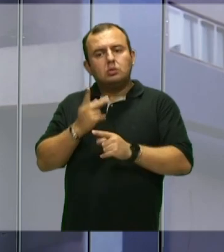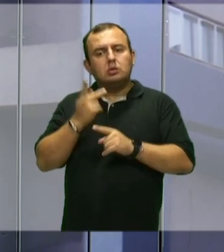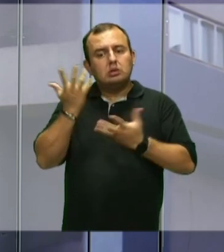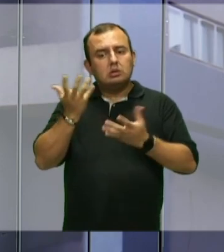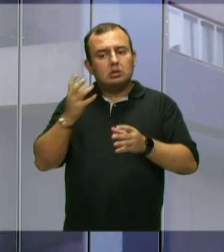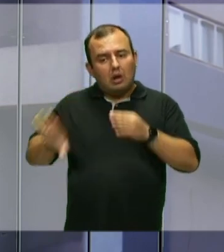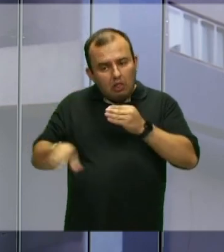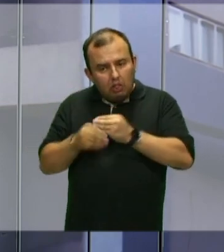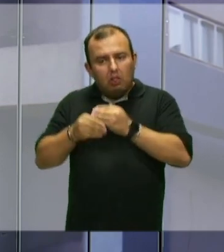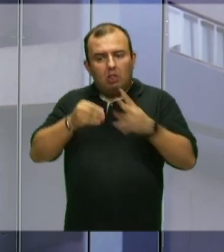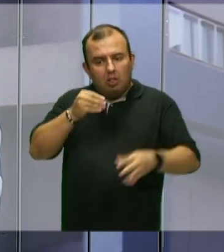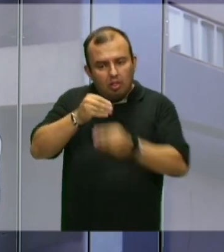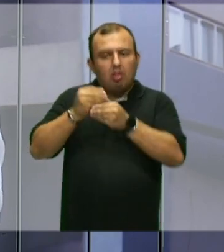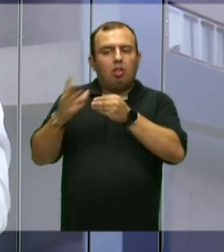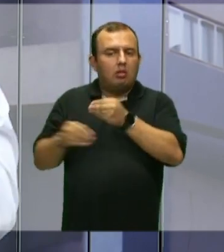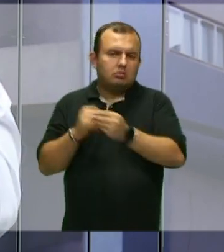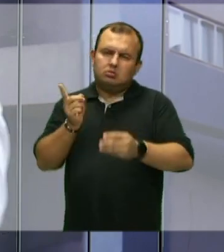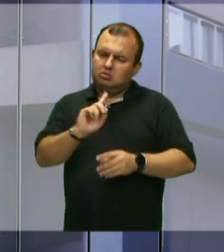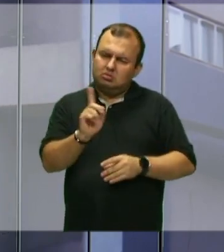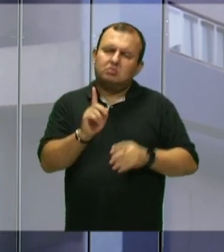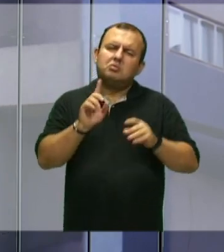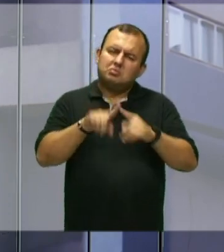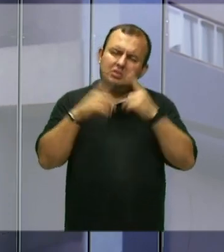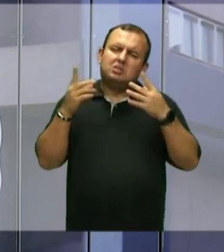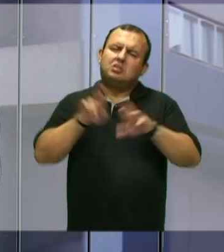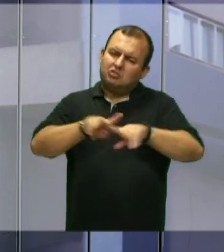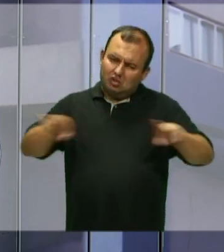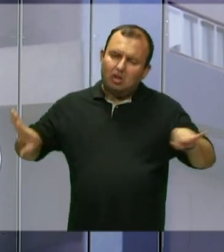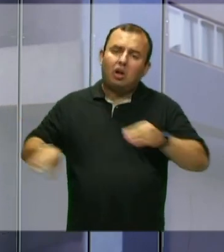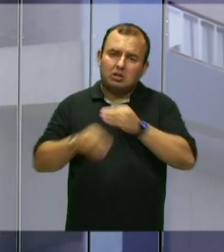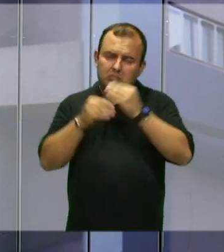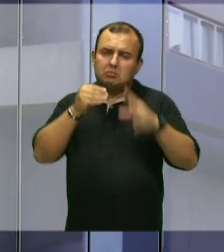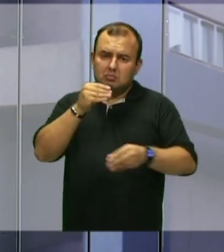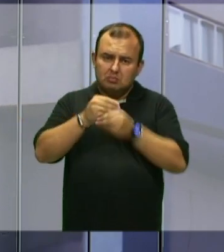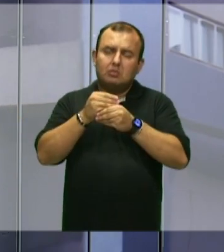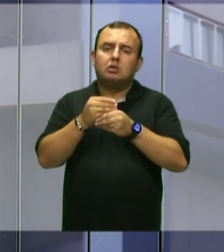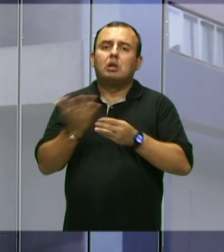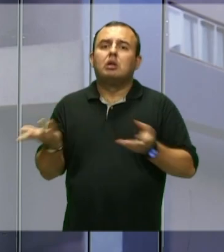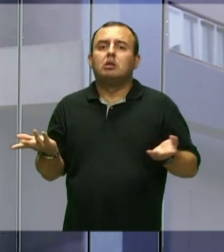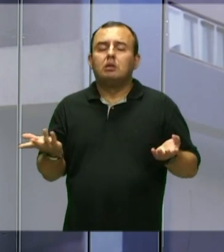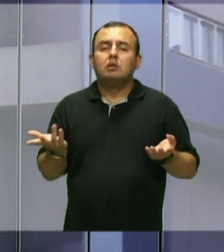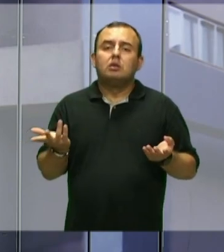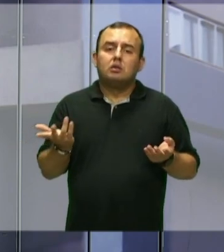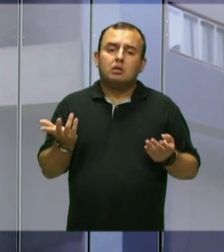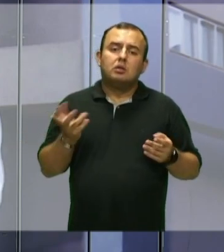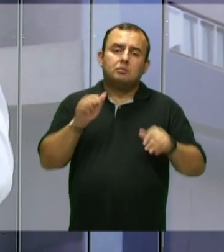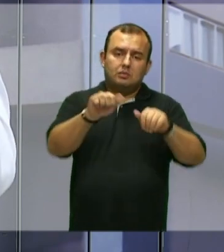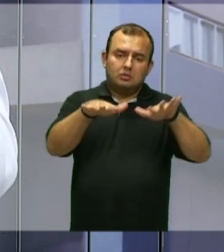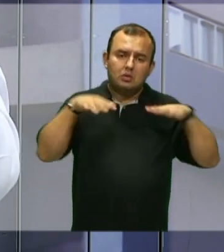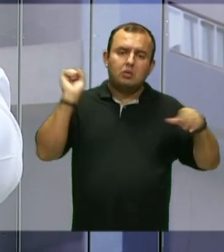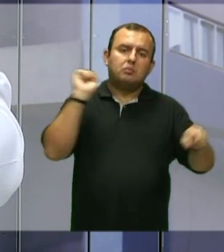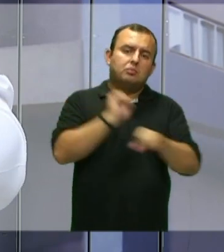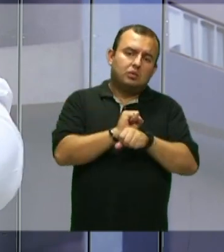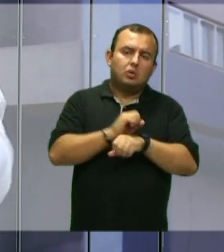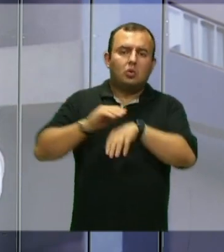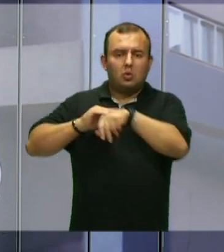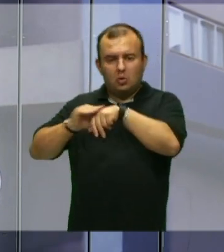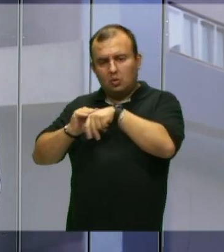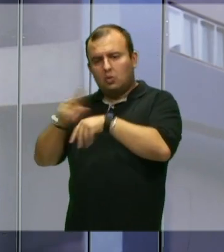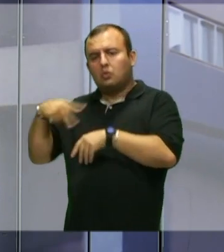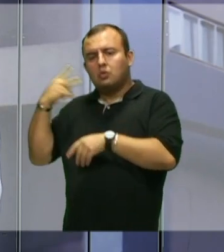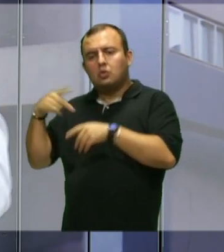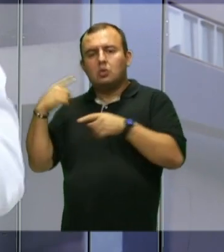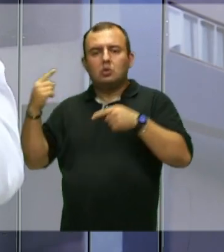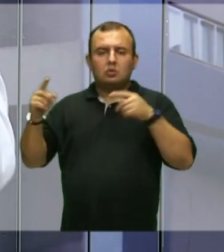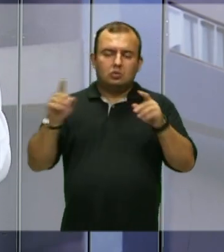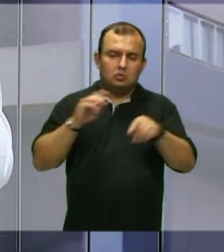não emendar tanto. Mesmo assim, ainda tivemos inúmeras emendas que aí a gente suspendeu a sessão, conversamos entre os vereadores da